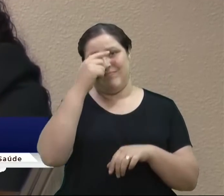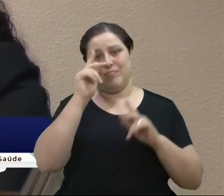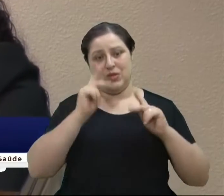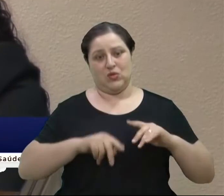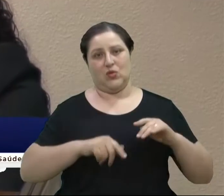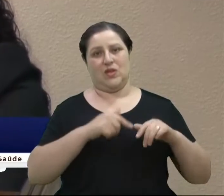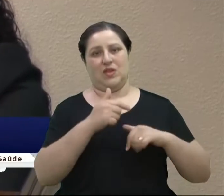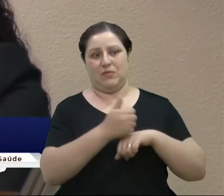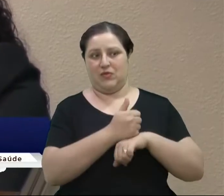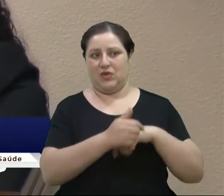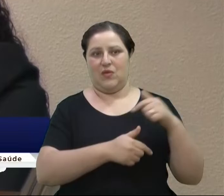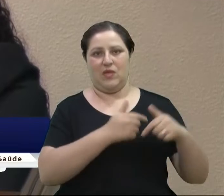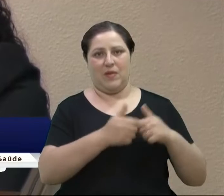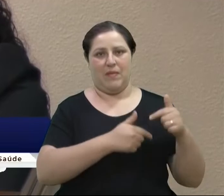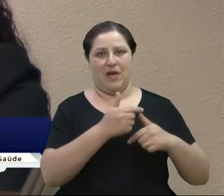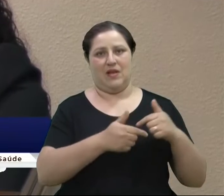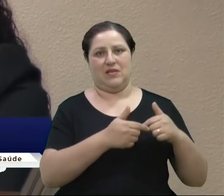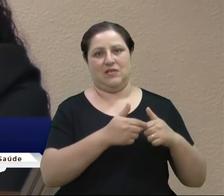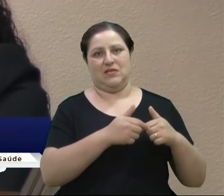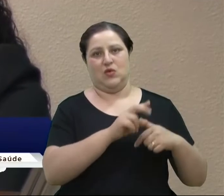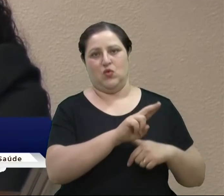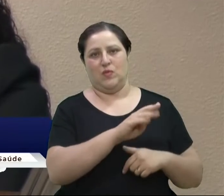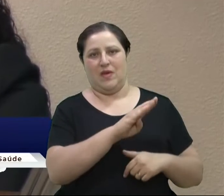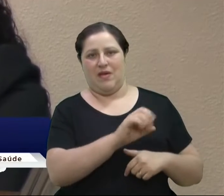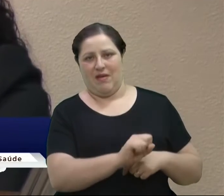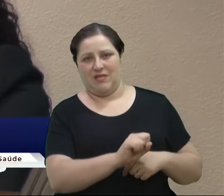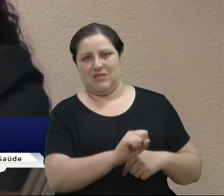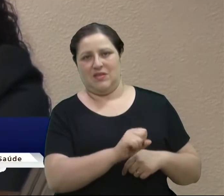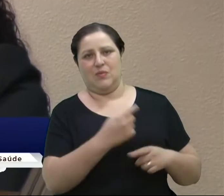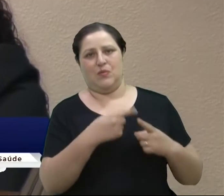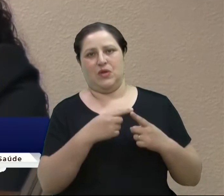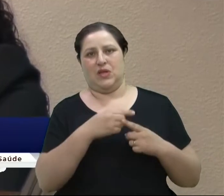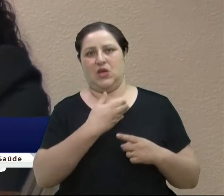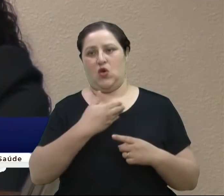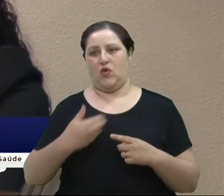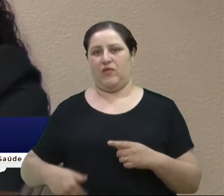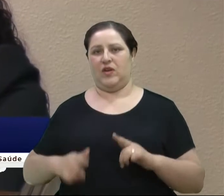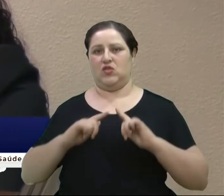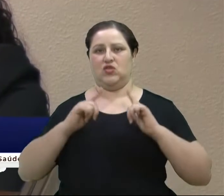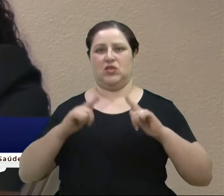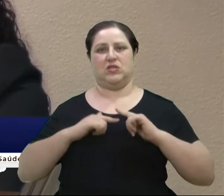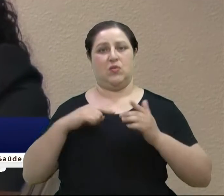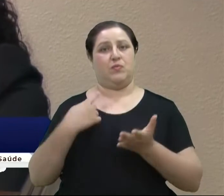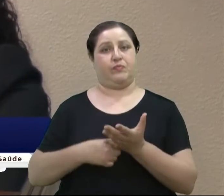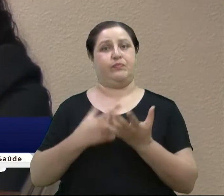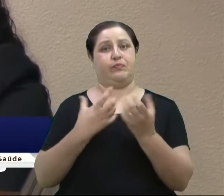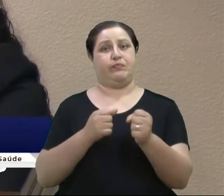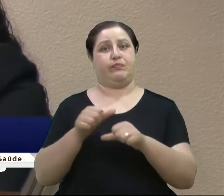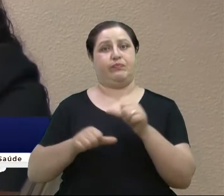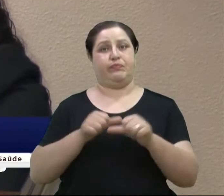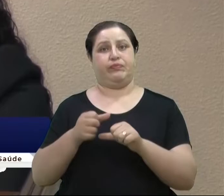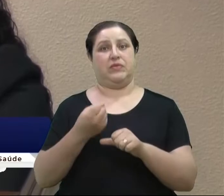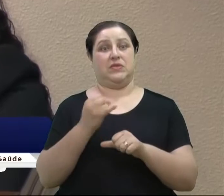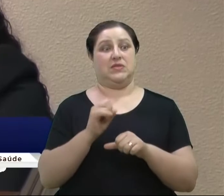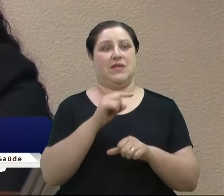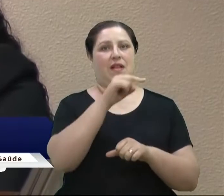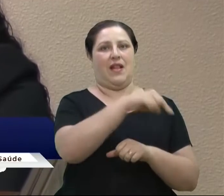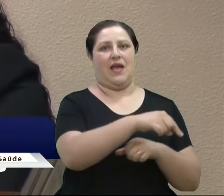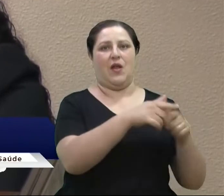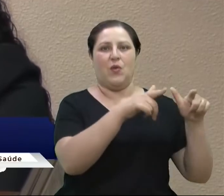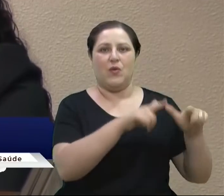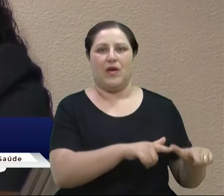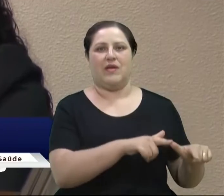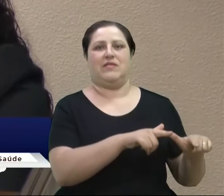ponta, porque nada adianta, muitas vezes, a gestão estar comprometida com a mudança se, na ponta, essa mudança não